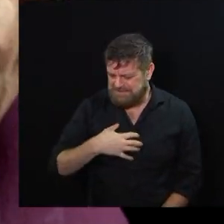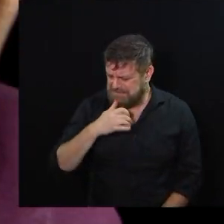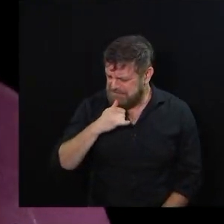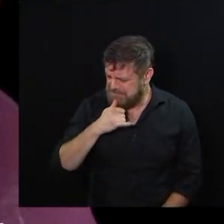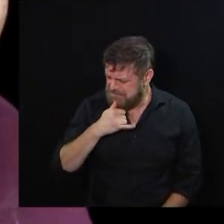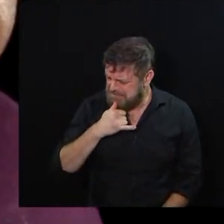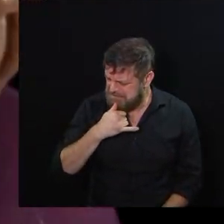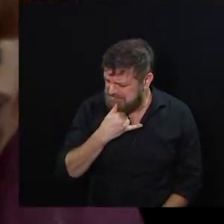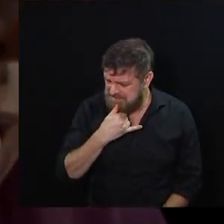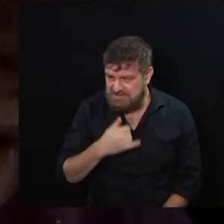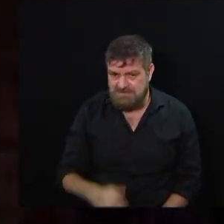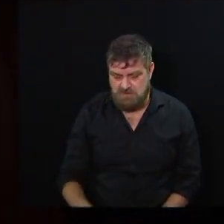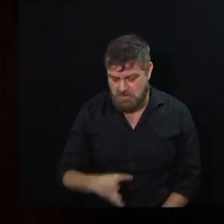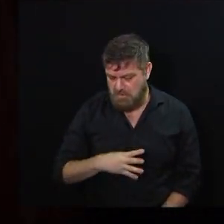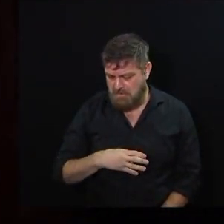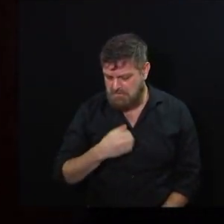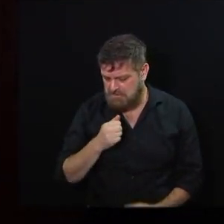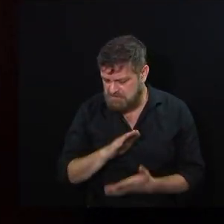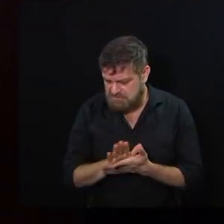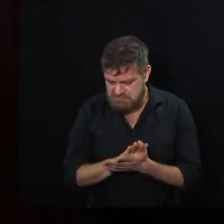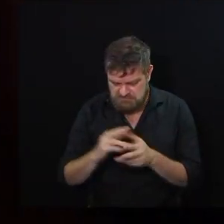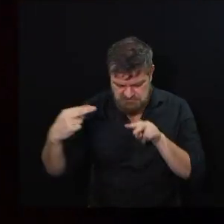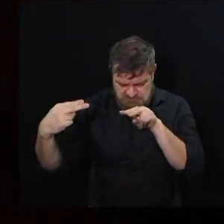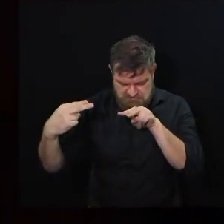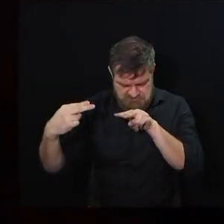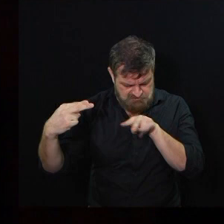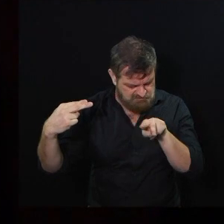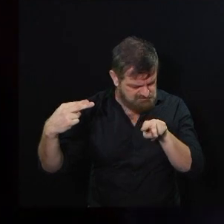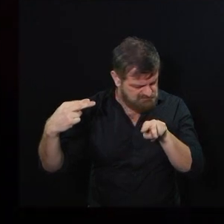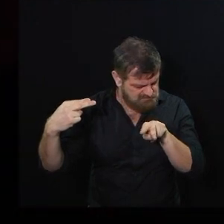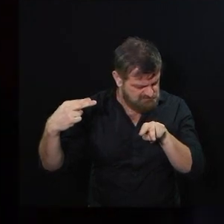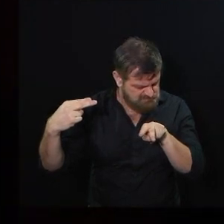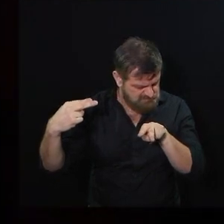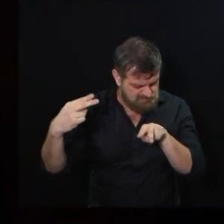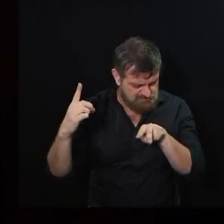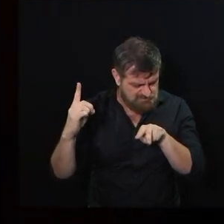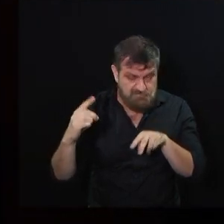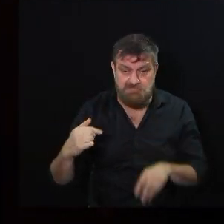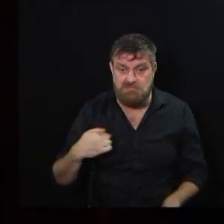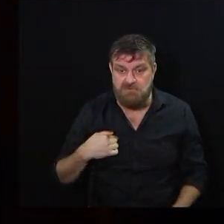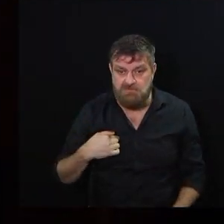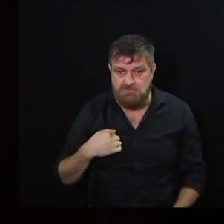de olhar para a cara de ninguém. Aí eu vi um bicho desse tamanho andando,